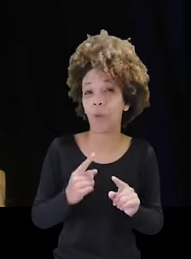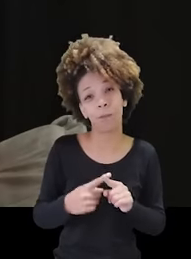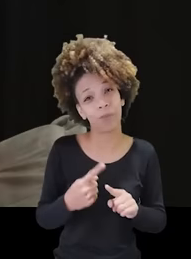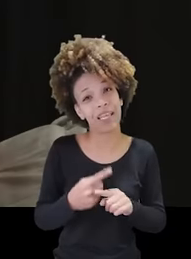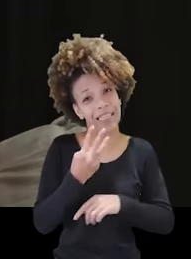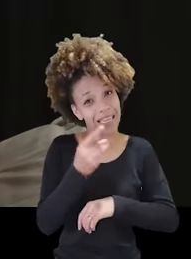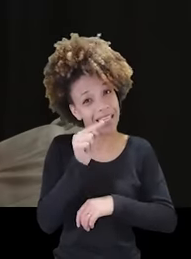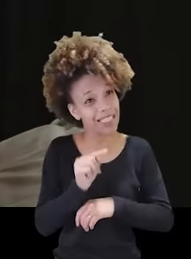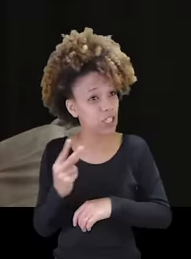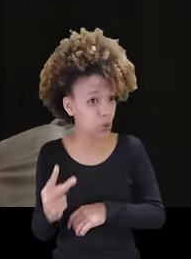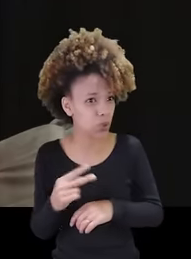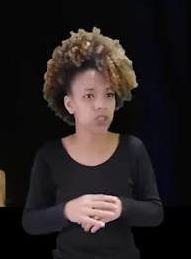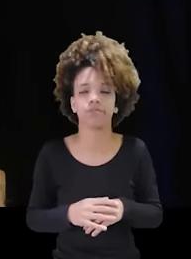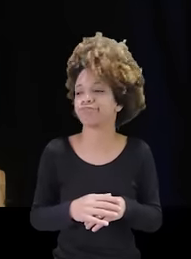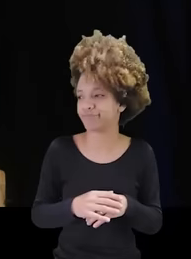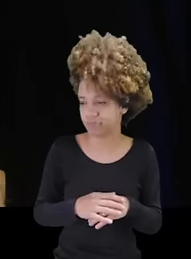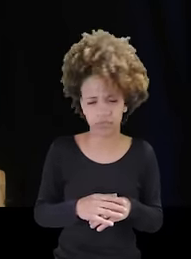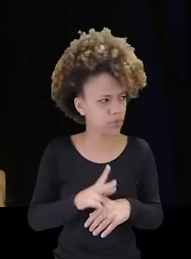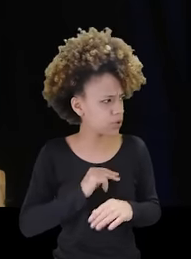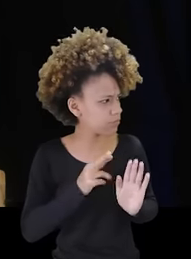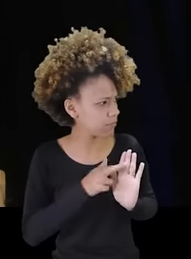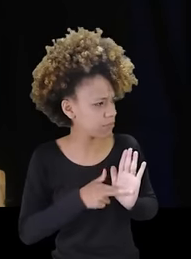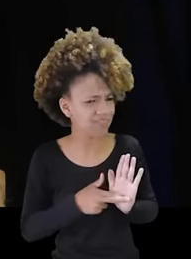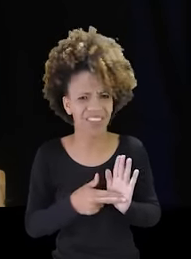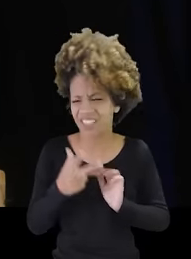porque vocês me tragaram 32 o programa